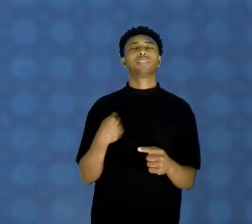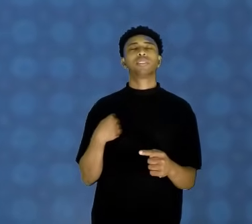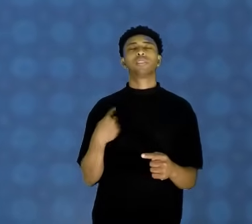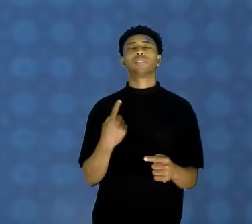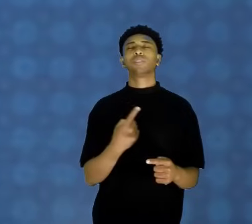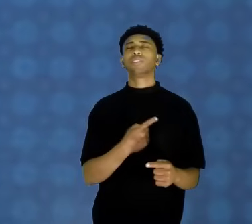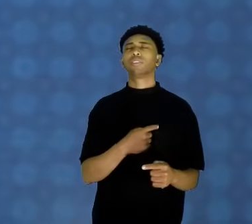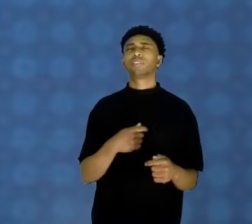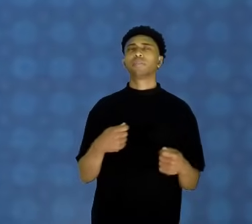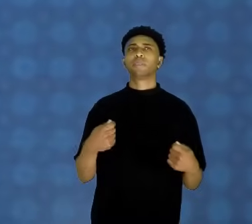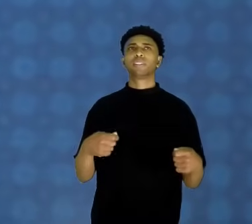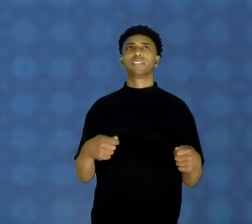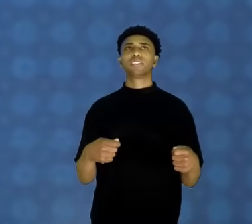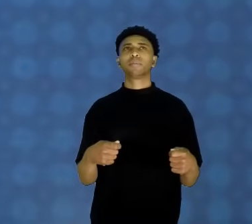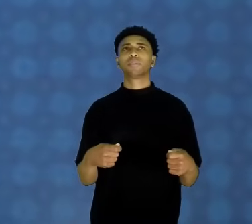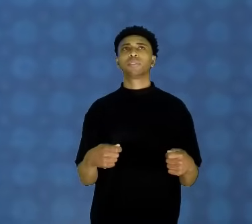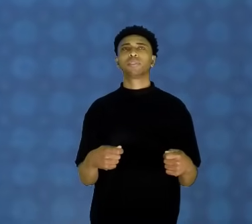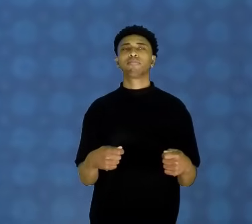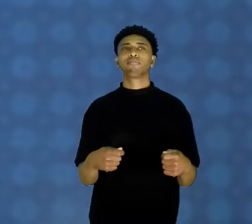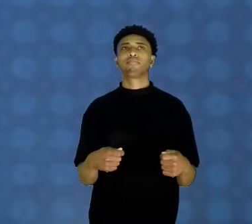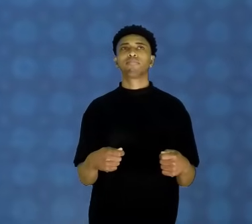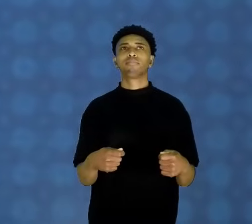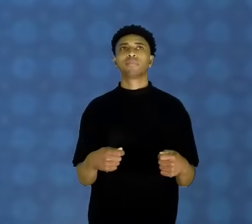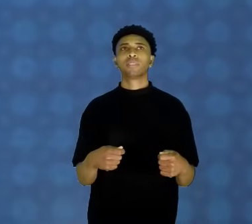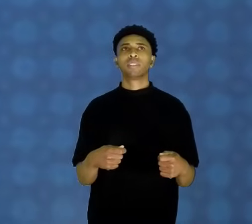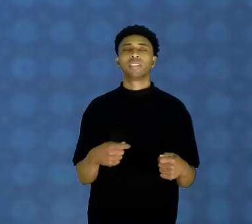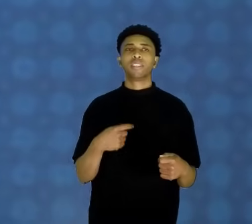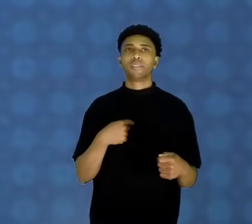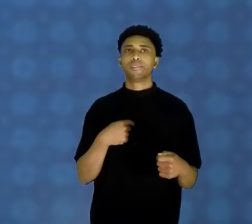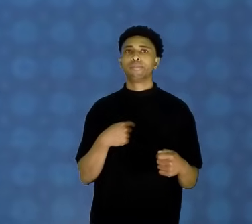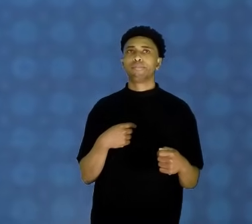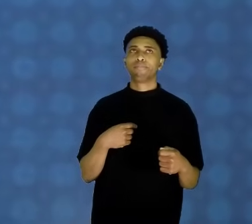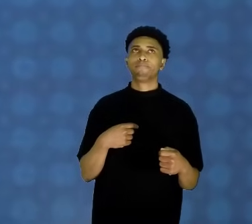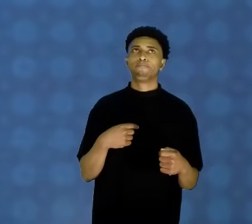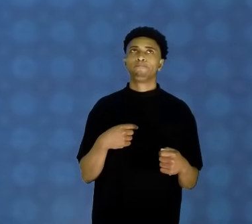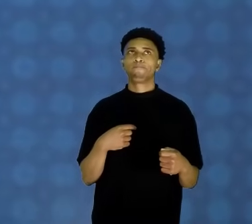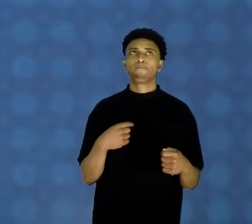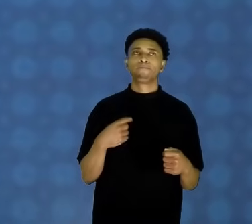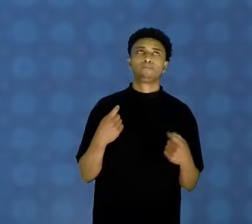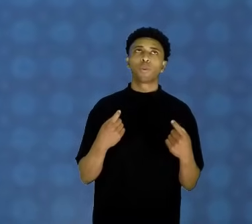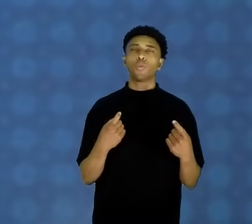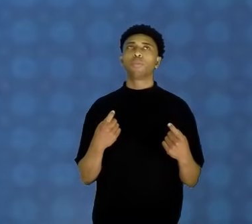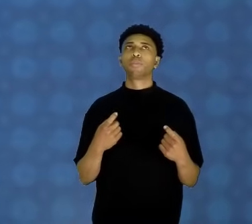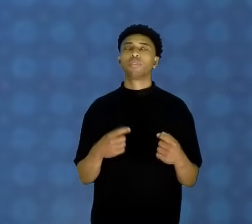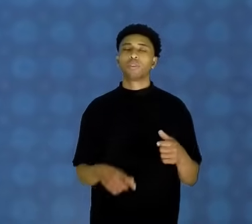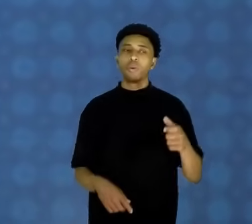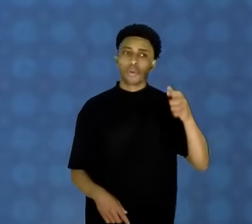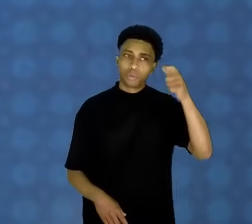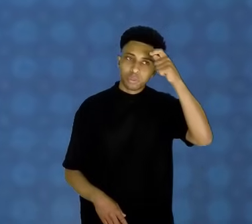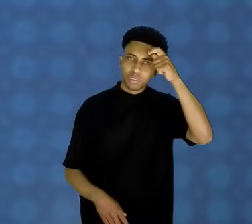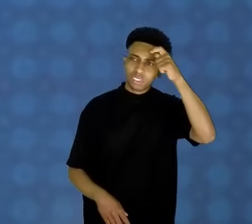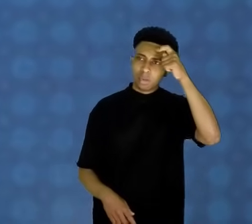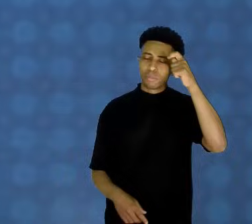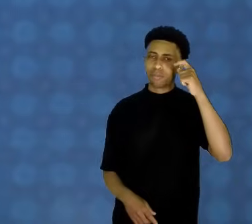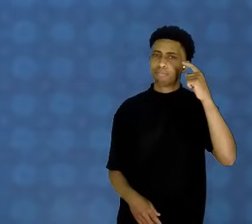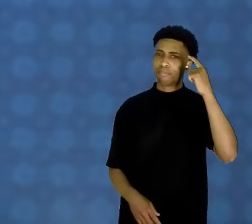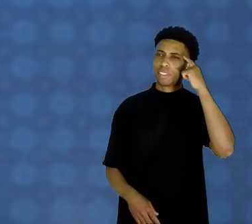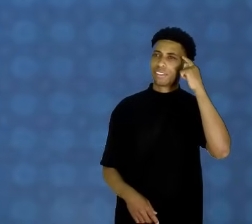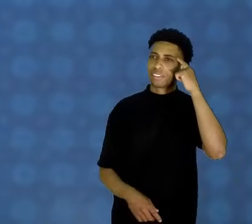O diabo sempre quer que a gente compartilhe coisas. Mas quando você tem uma necessidade, essa necessidade é